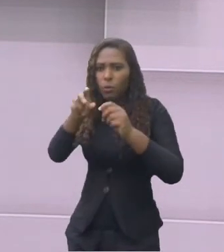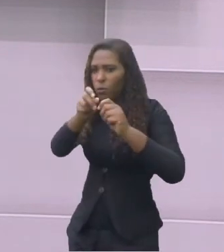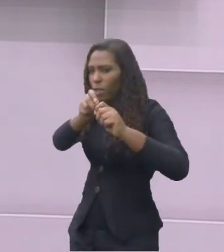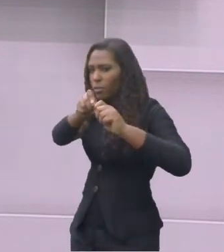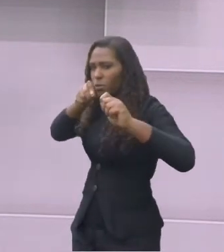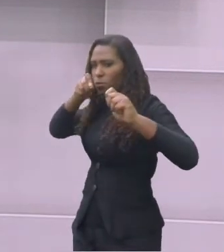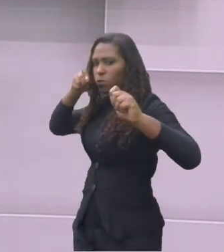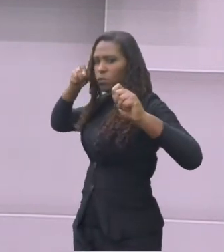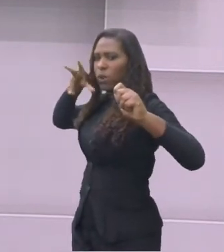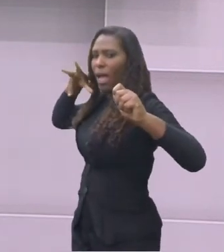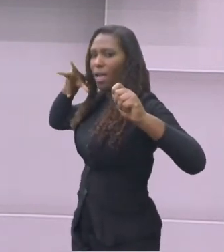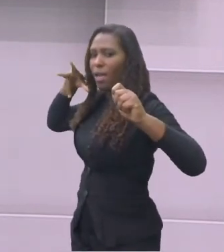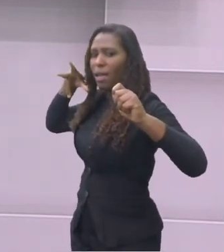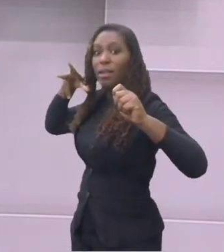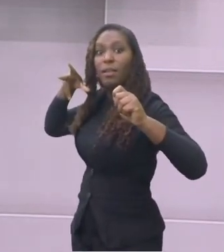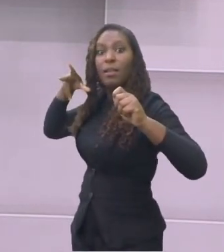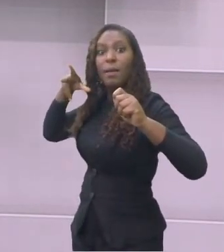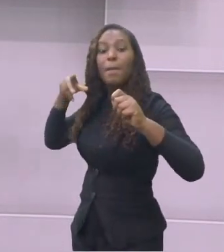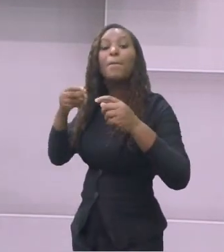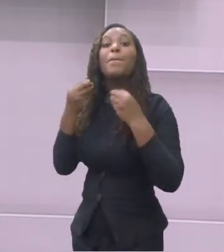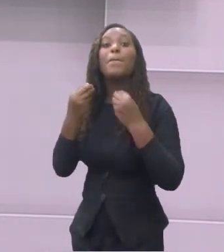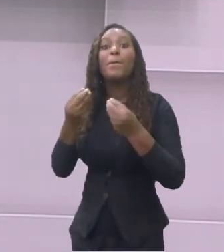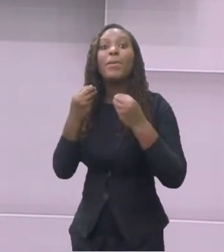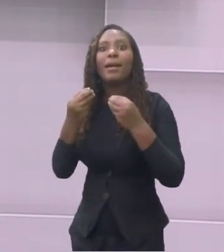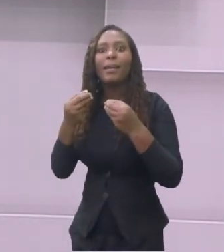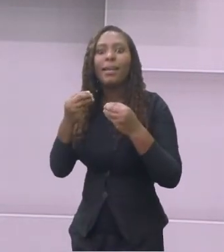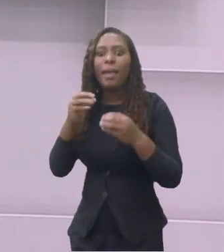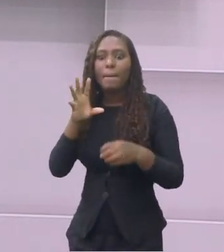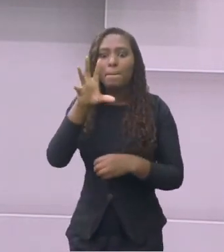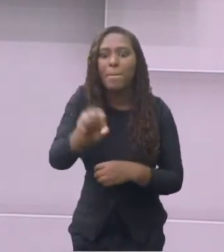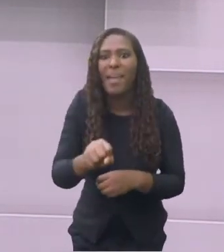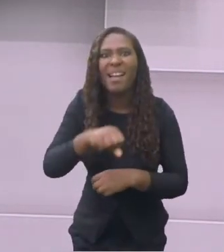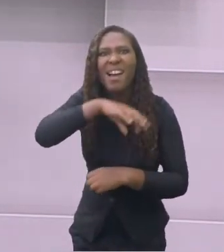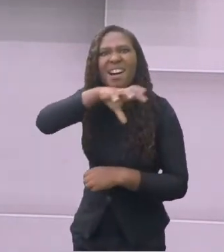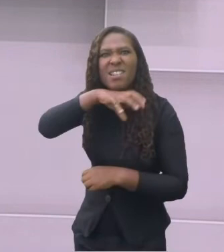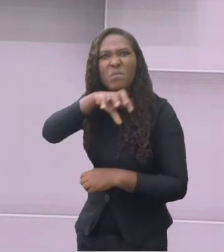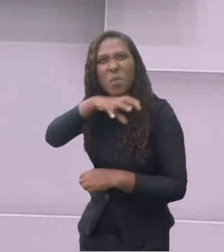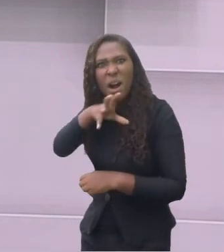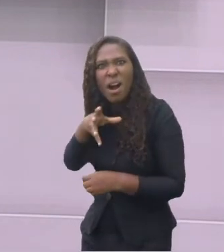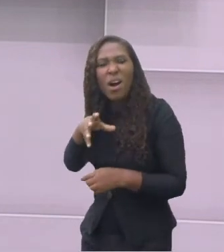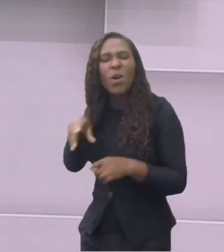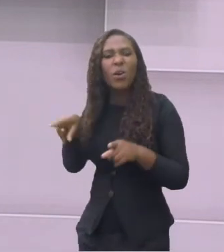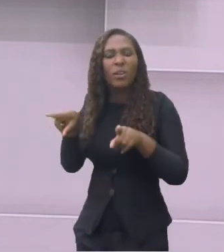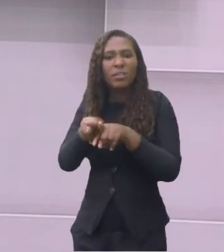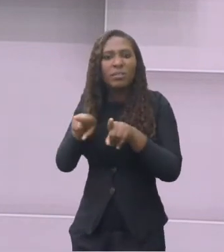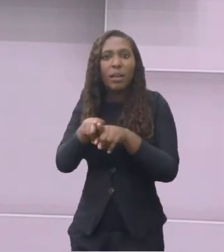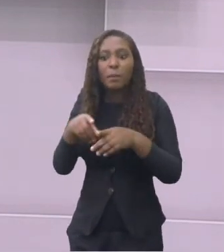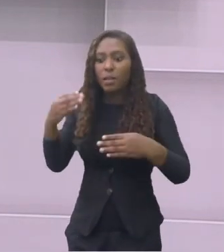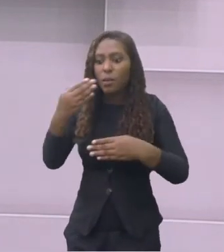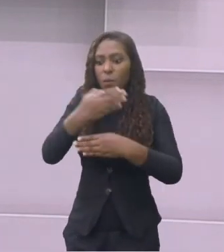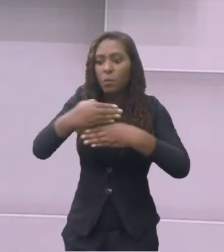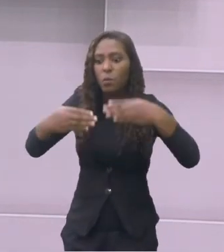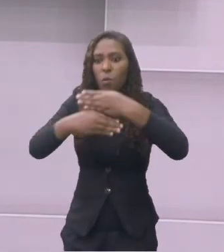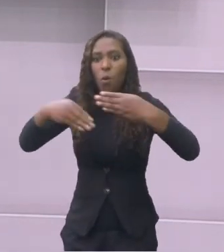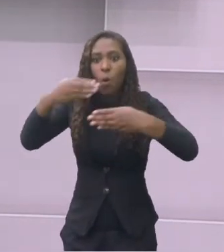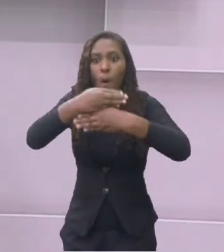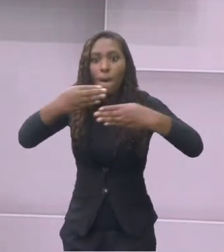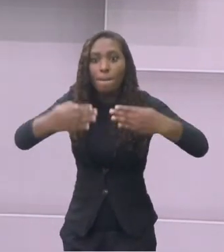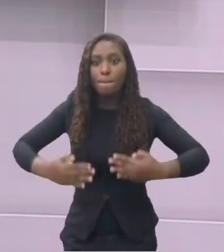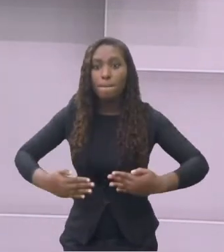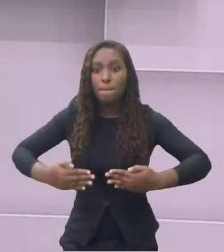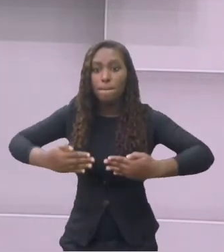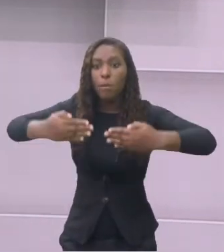gente, de barreiras, de grandes muralhas, edificações eram feitas com